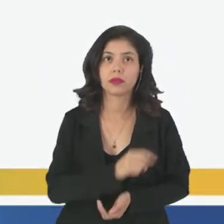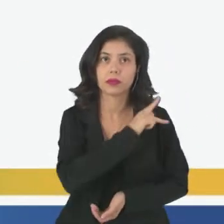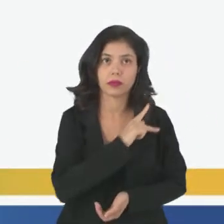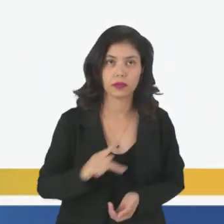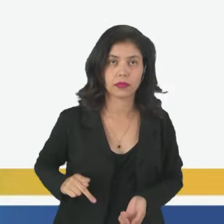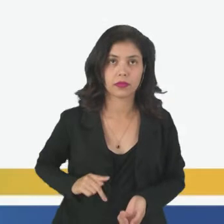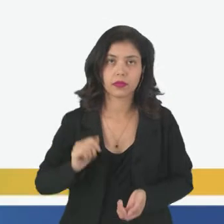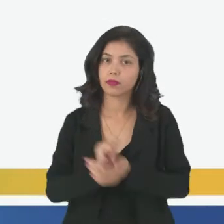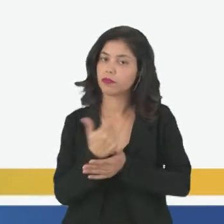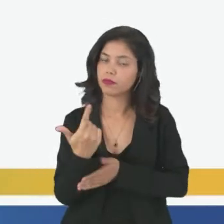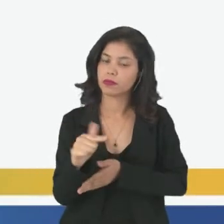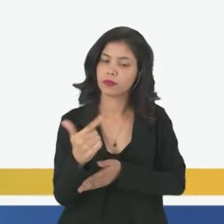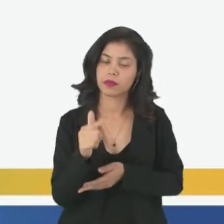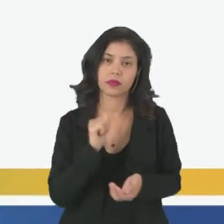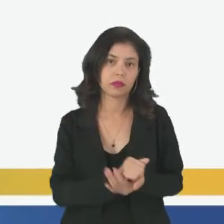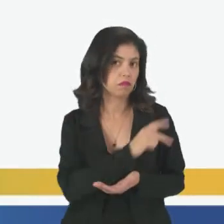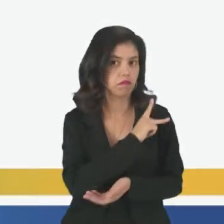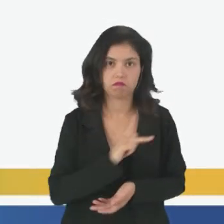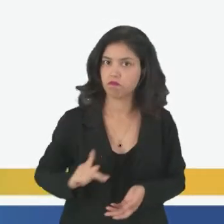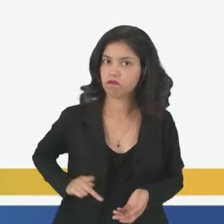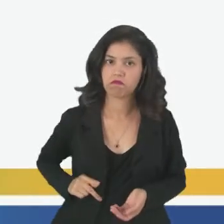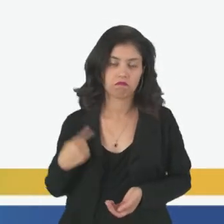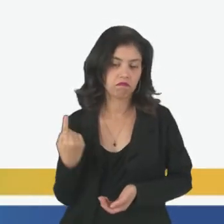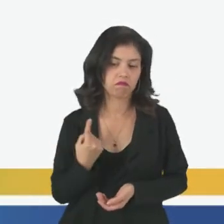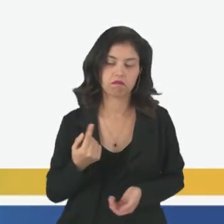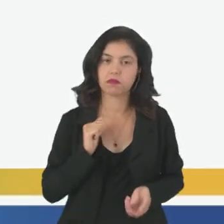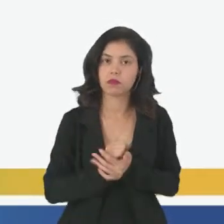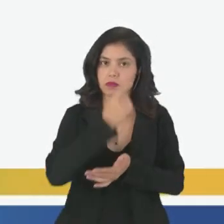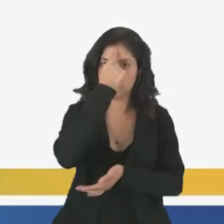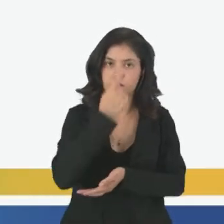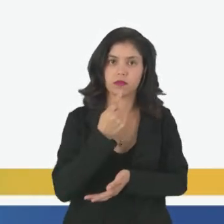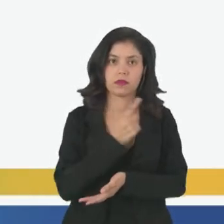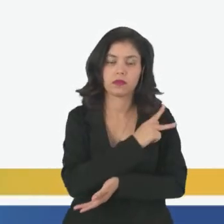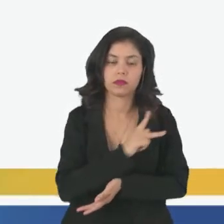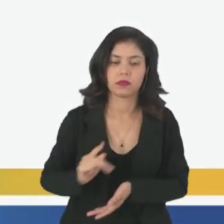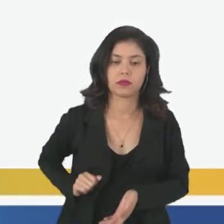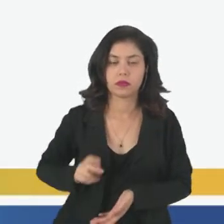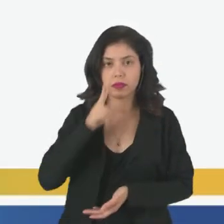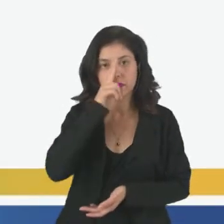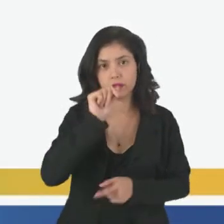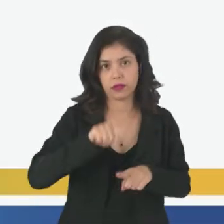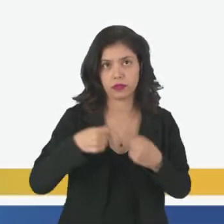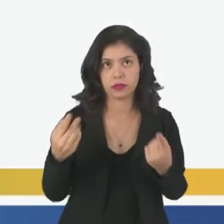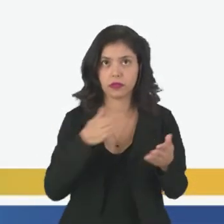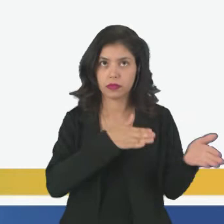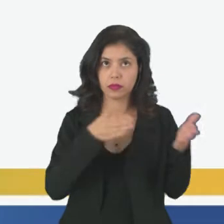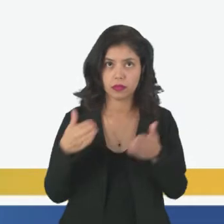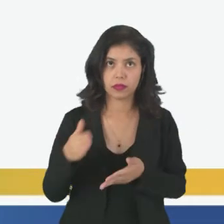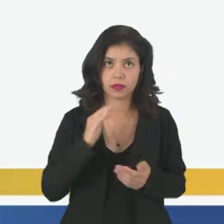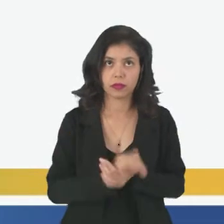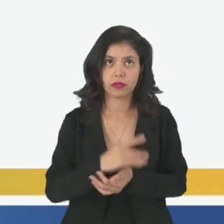presidencialismo, então a gente não tinha um presidente, única figura de presidente no poder, mas passou a ser um